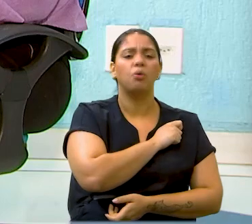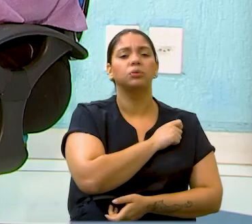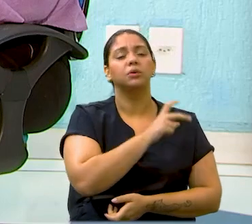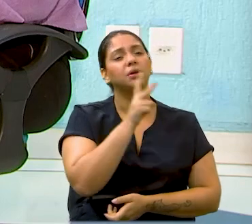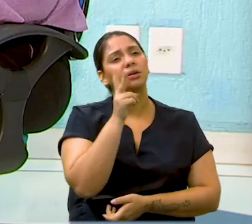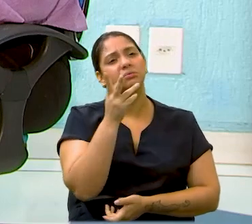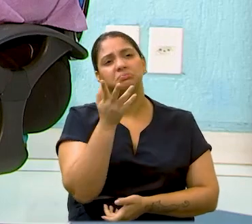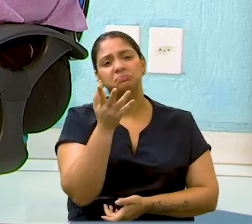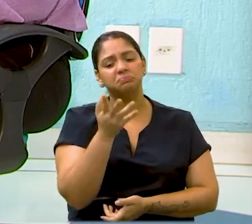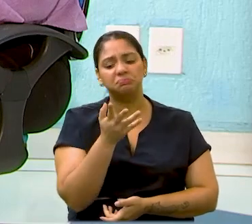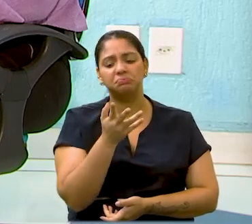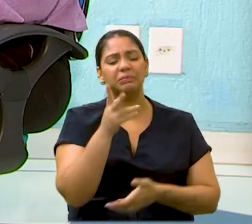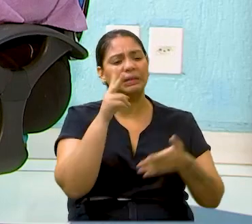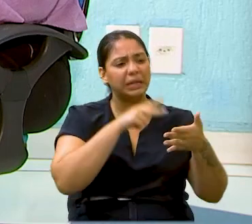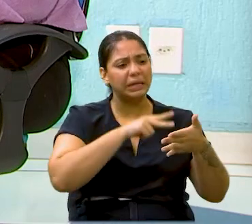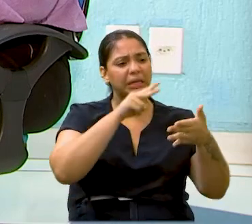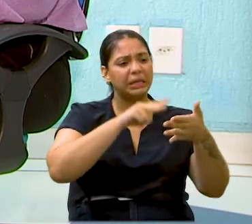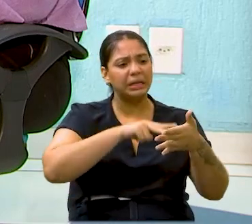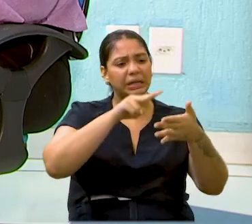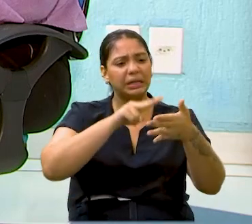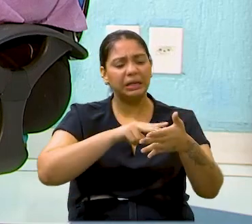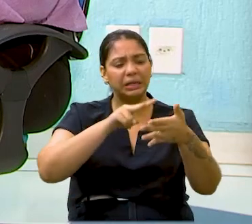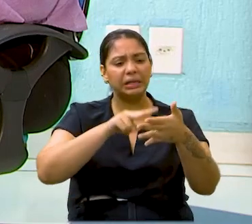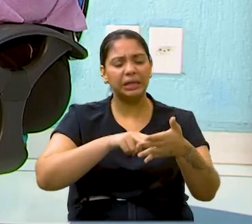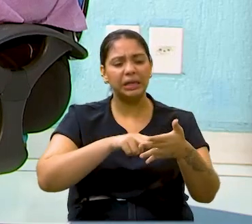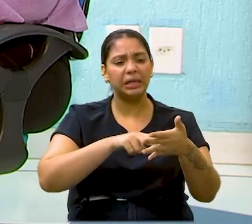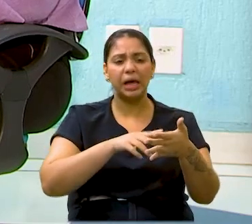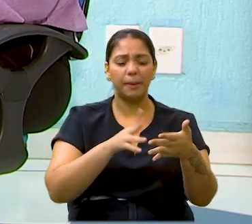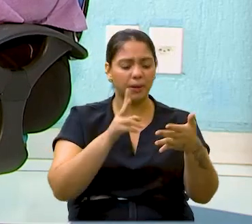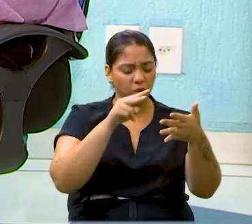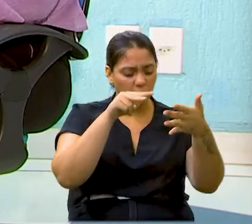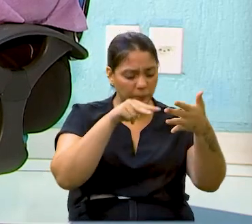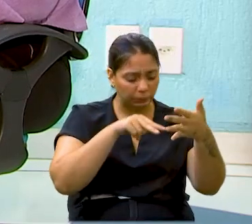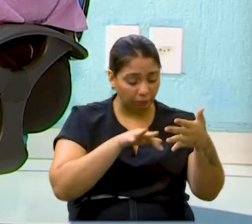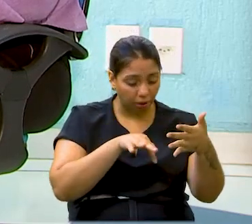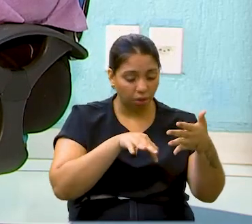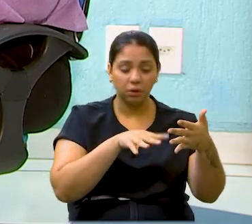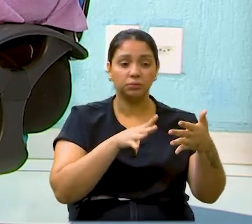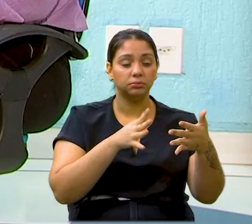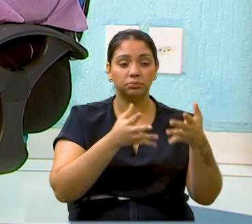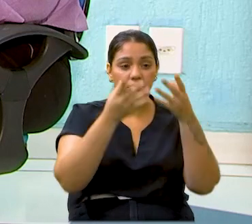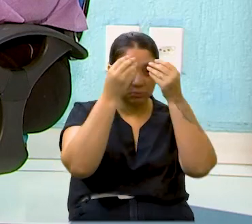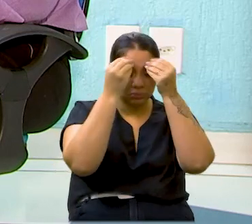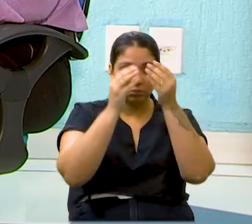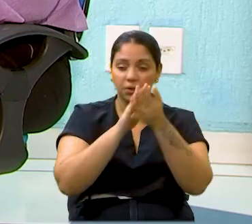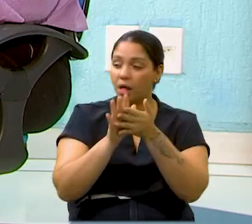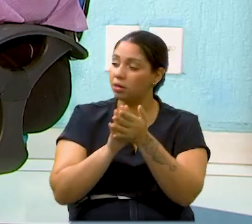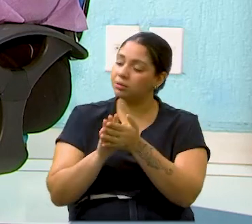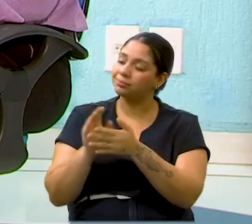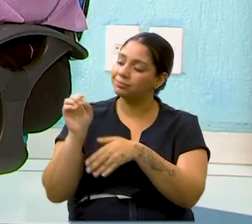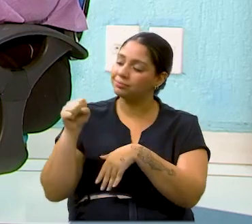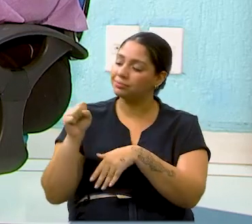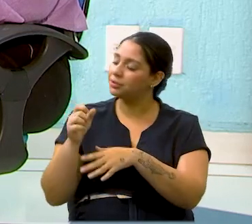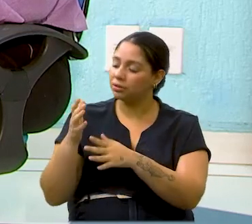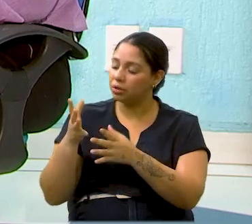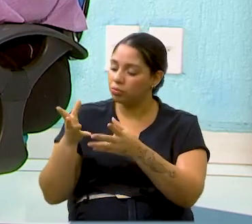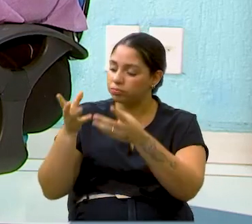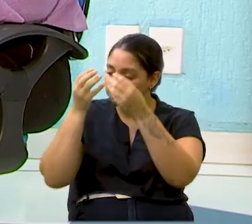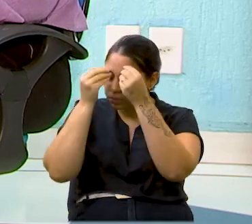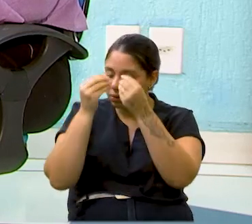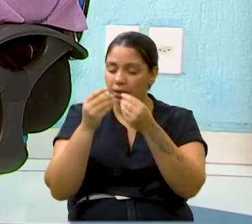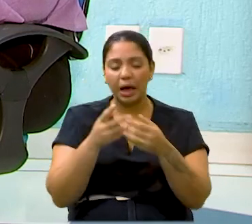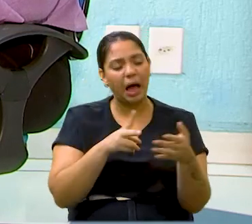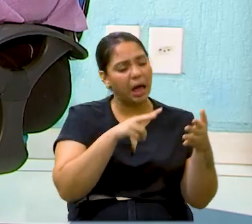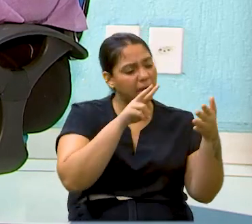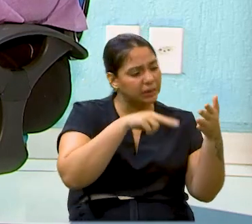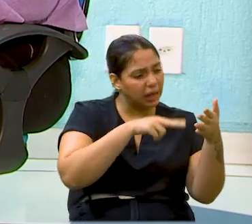que leem, chega no final do texto, não armazena, sabe? Lembra o mas o que eu início. li e tal? Às vezes você